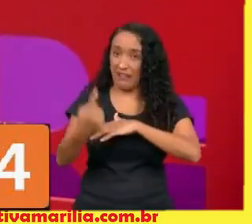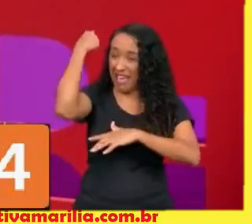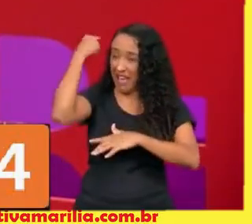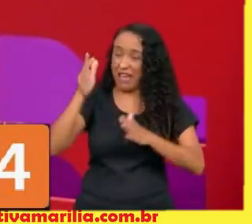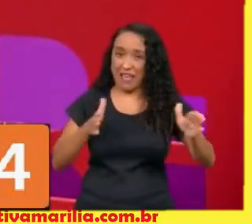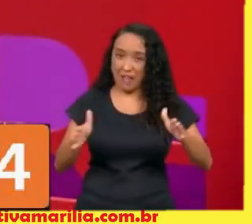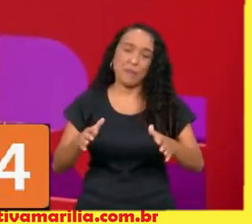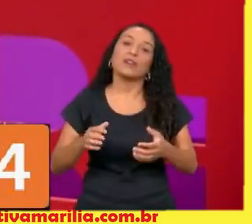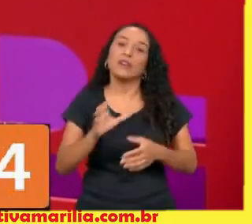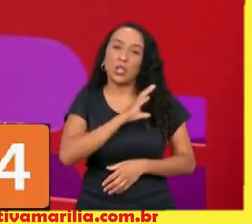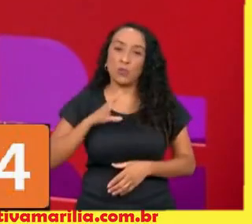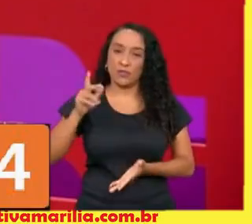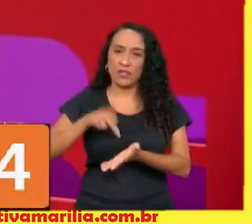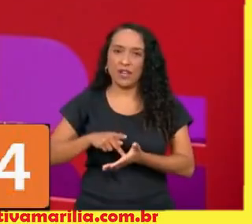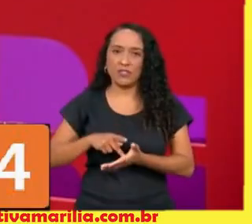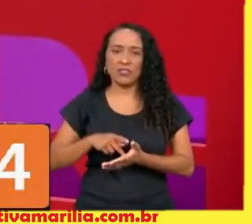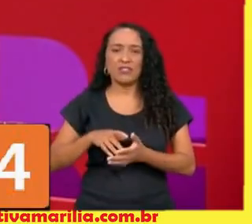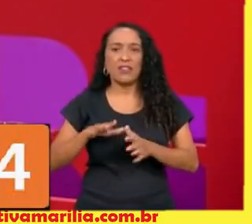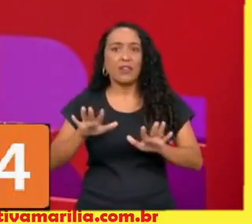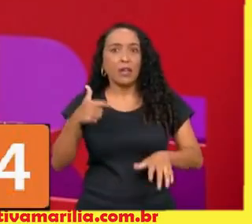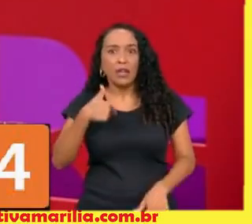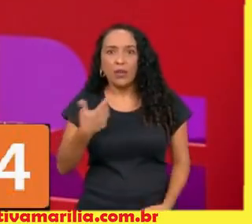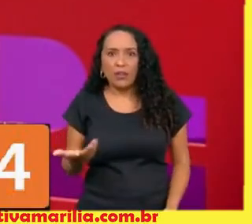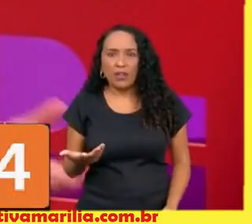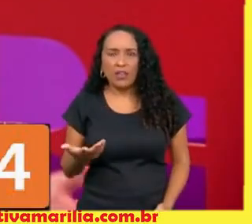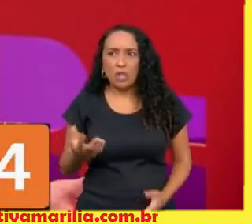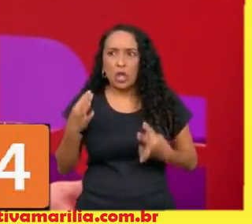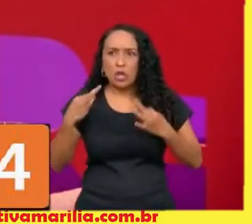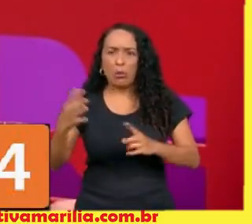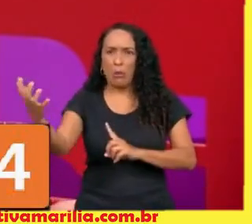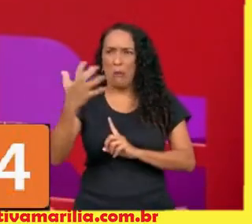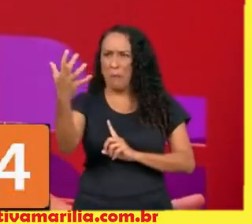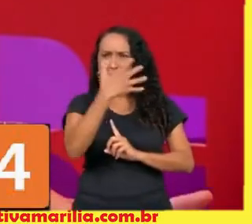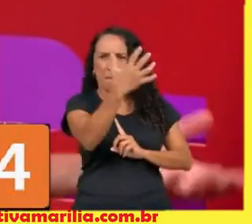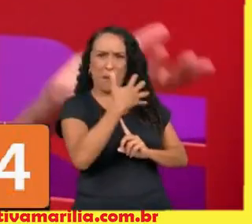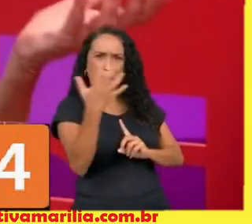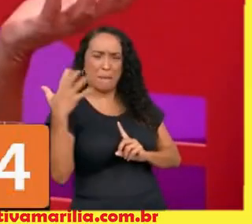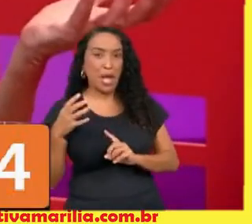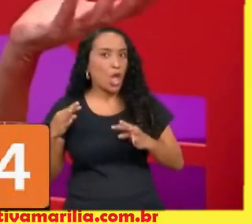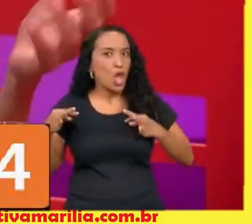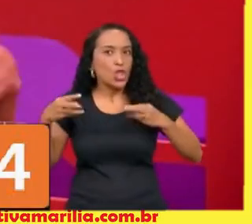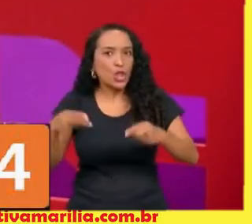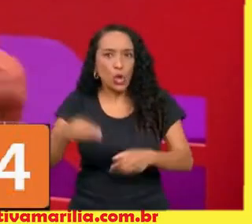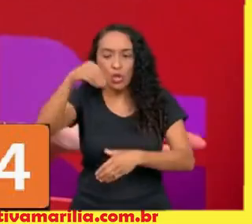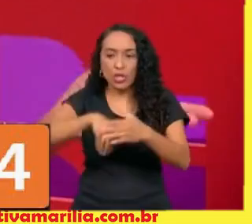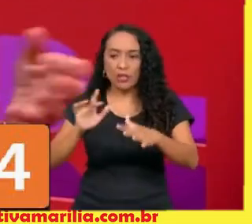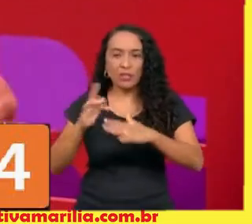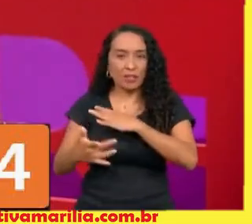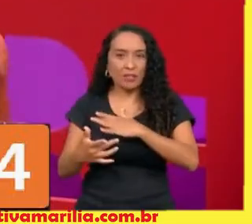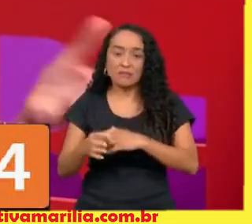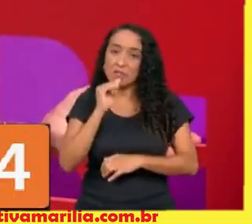Eu não estou interessada. Eu ia ser escrachada por todo mundo, pelo menos da esquerda, que